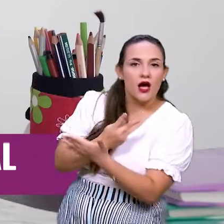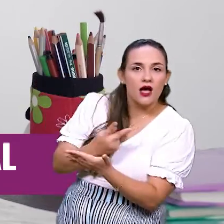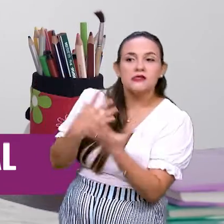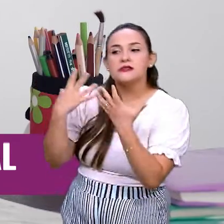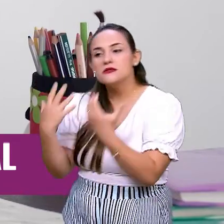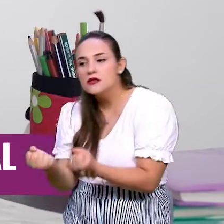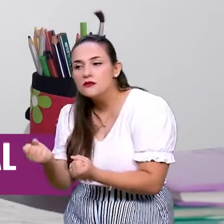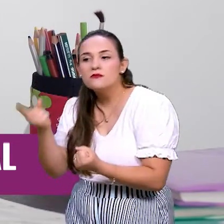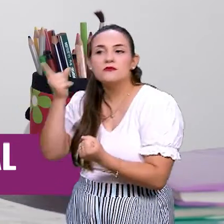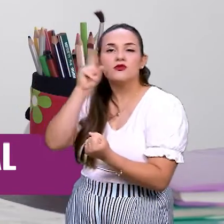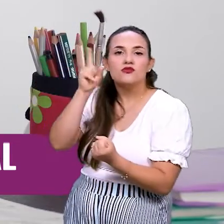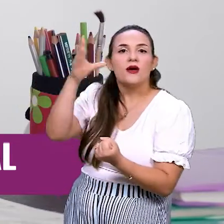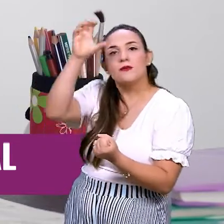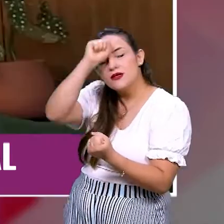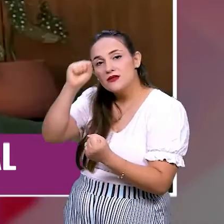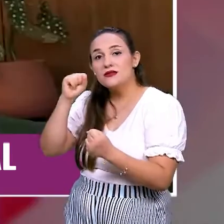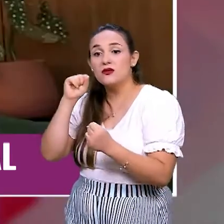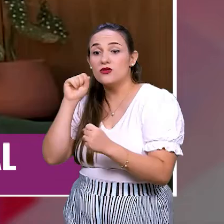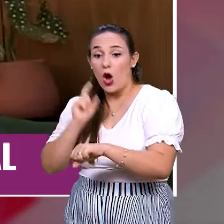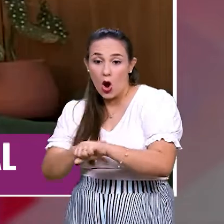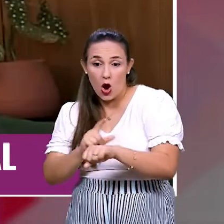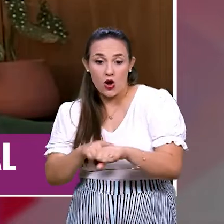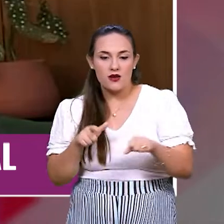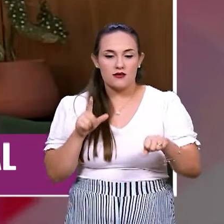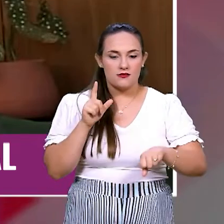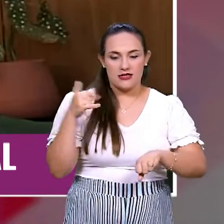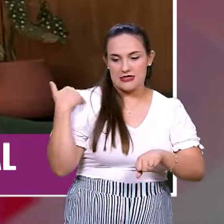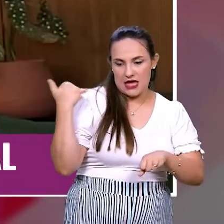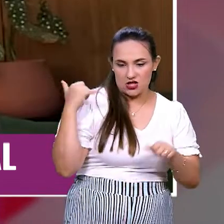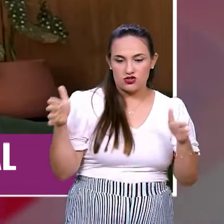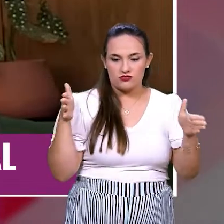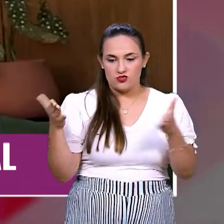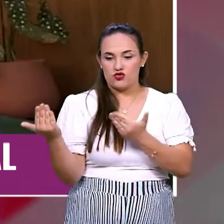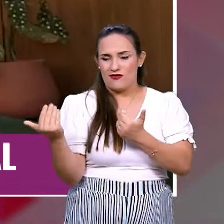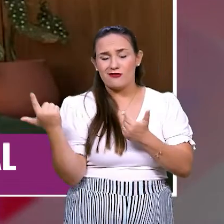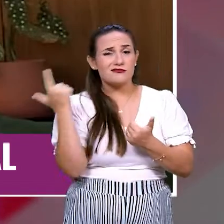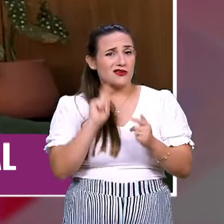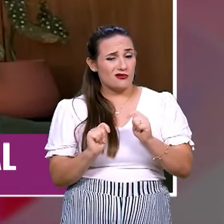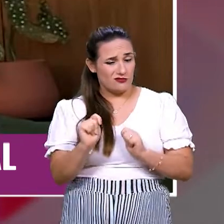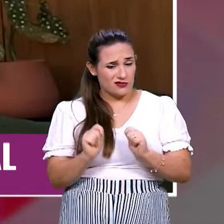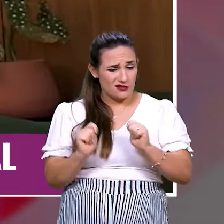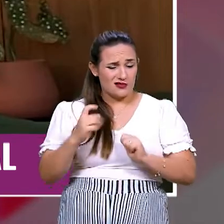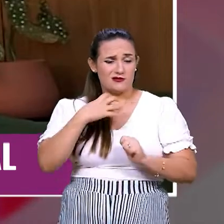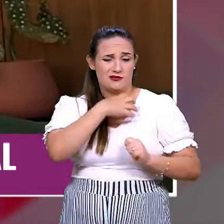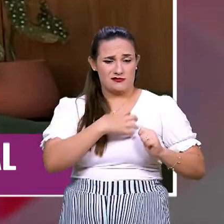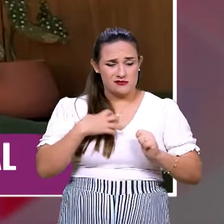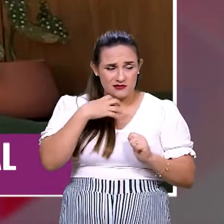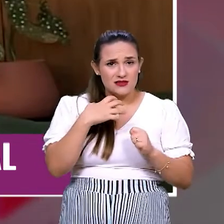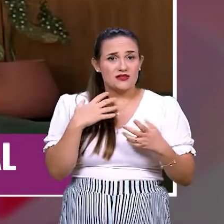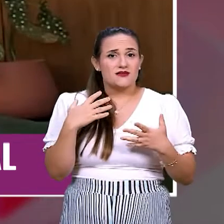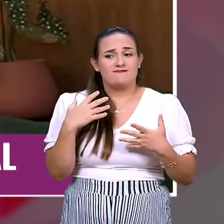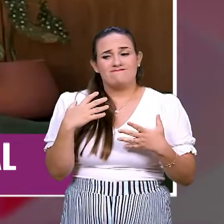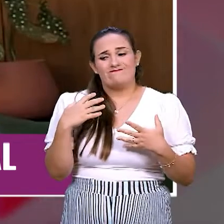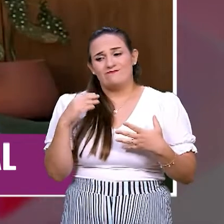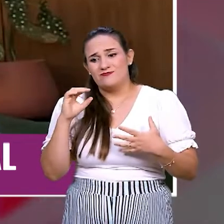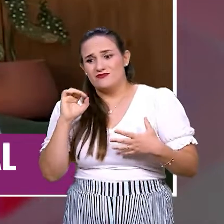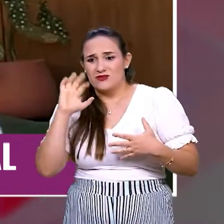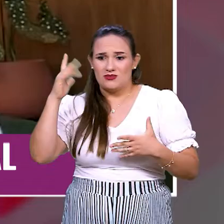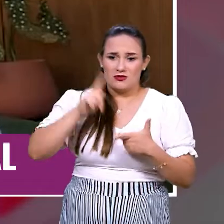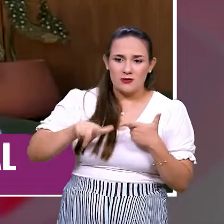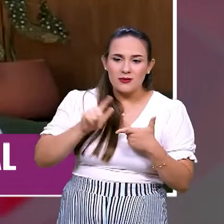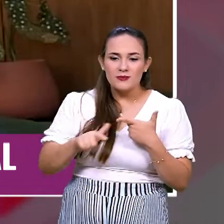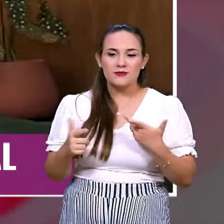a dia, e quando ela chega na adolescência, ela vai ter mais recursos para lidar com as angústias, para lidar com as situações.